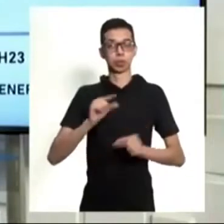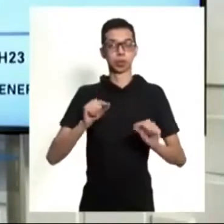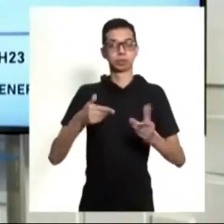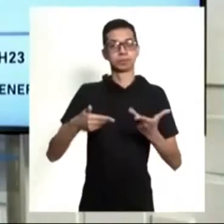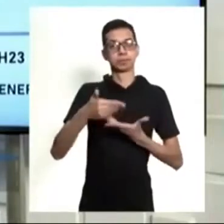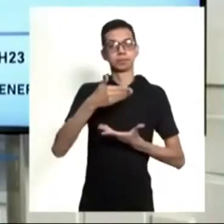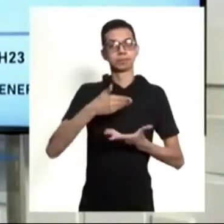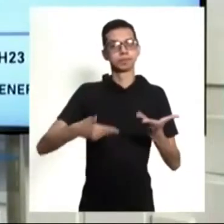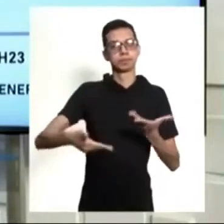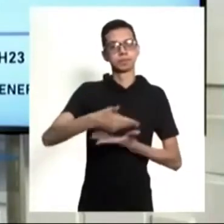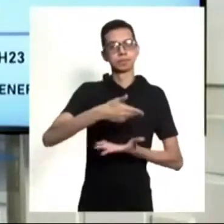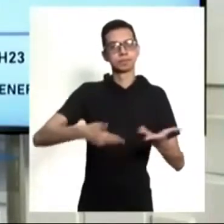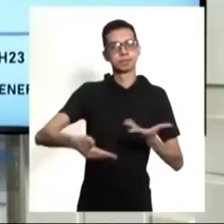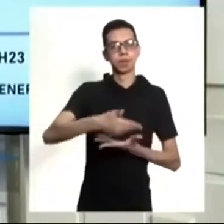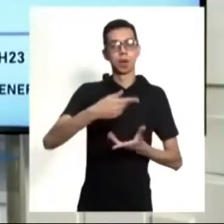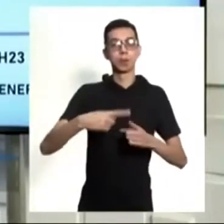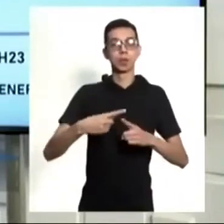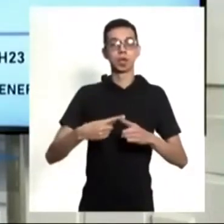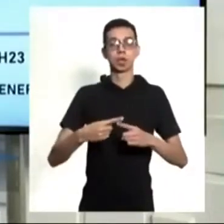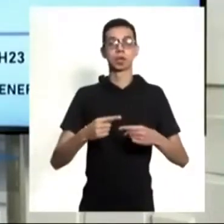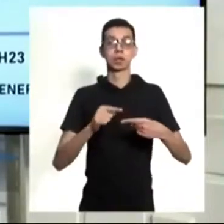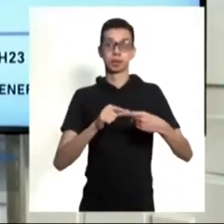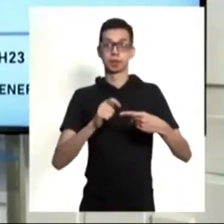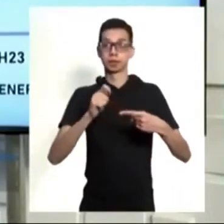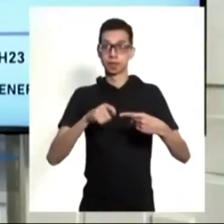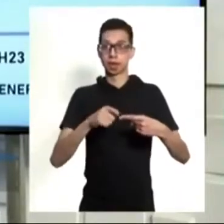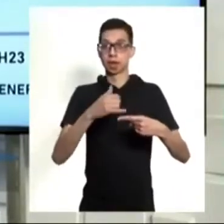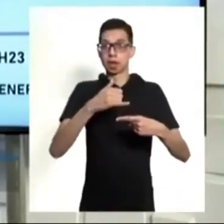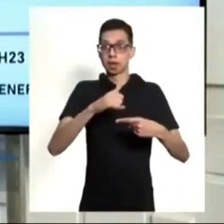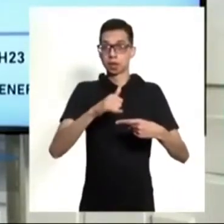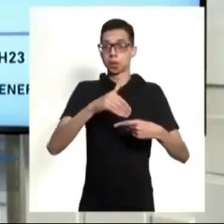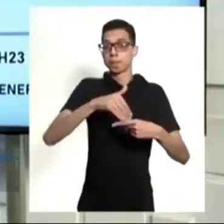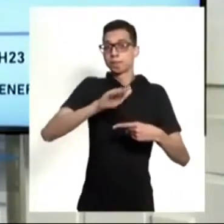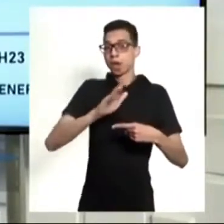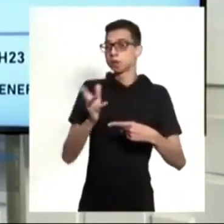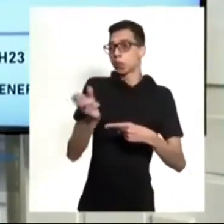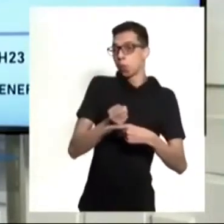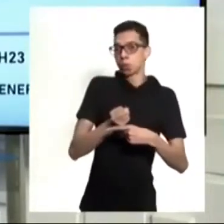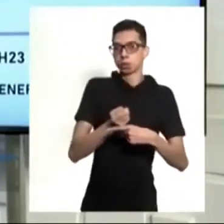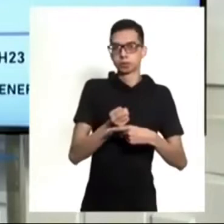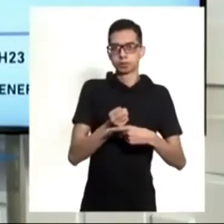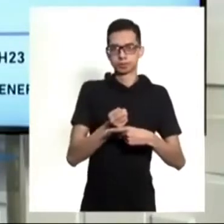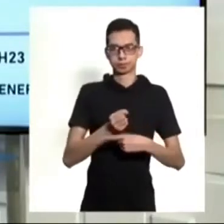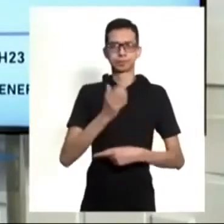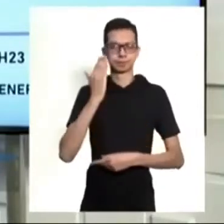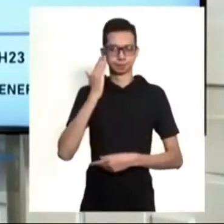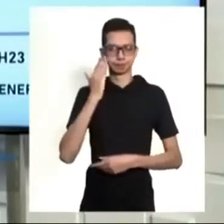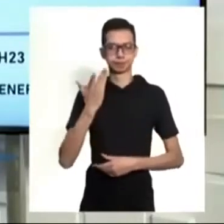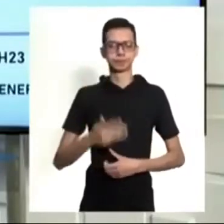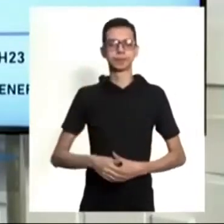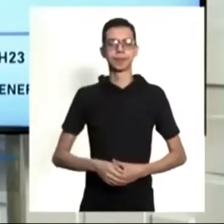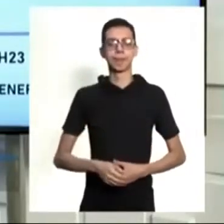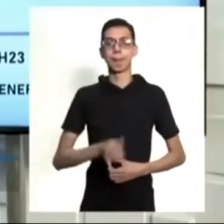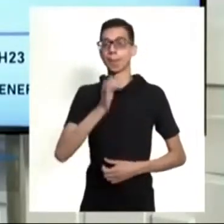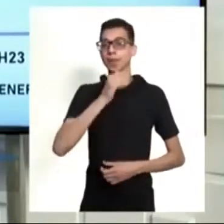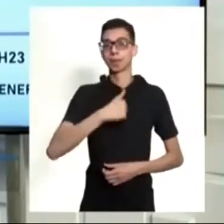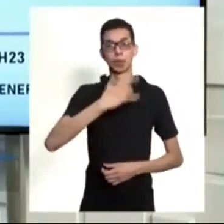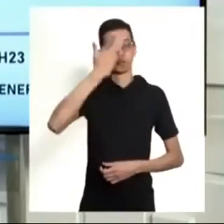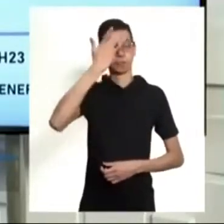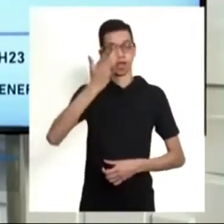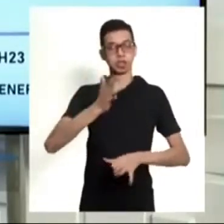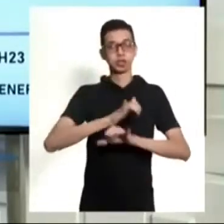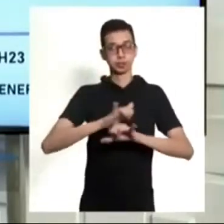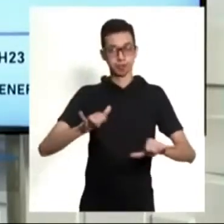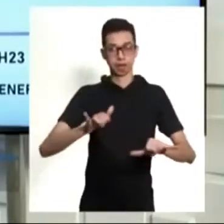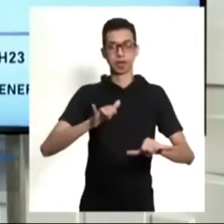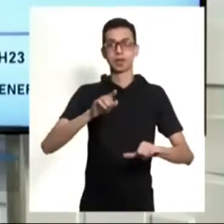Porque um tem uma capacidade maior de receber elétrons que o outro. Então ele retira elétrons do outro metal. Vou dar um exemplo super tranquilo para você